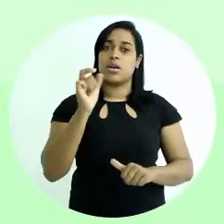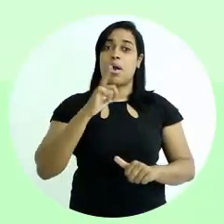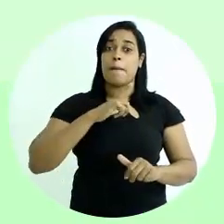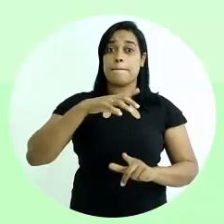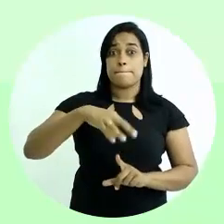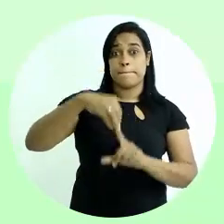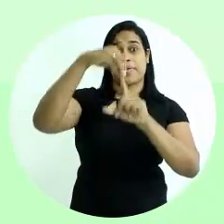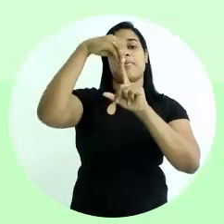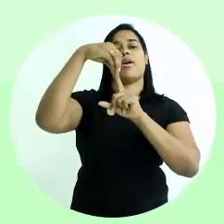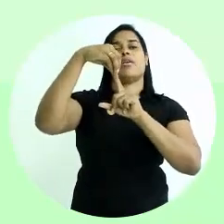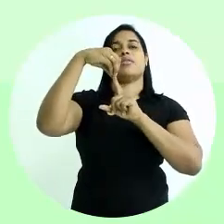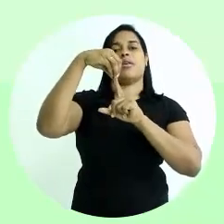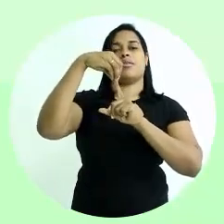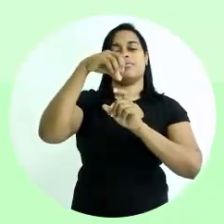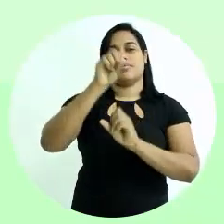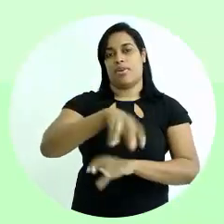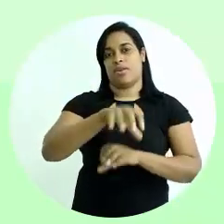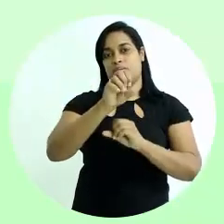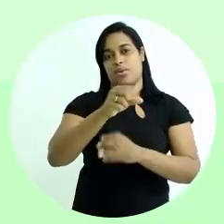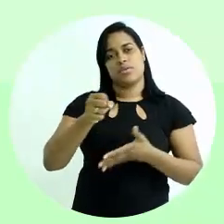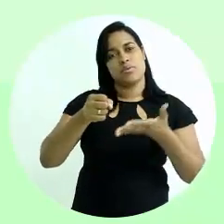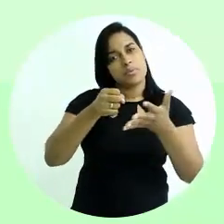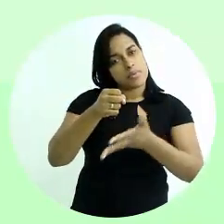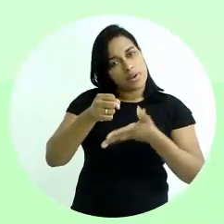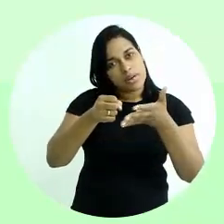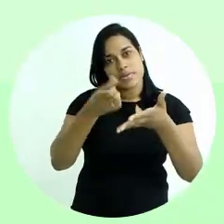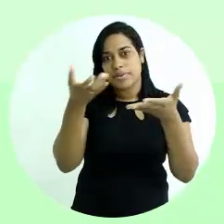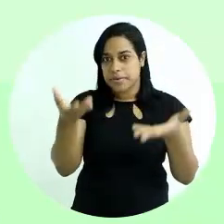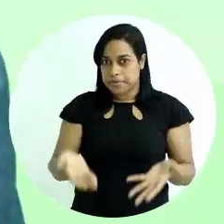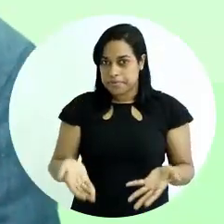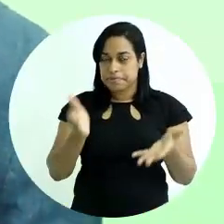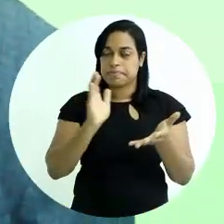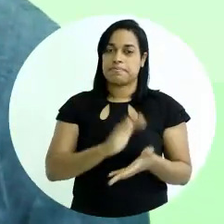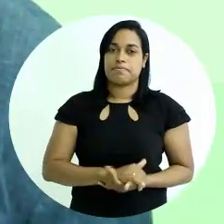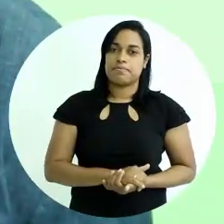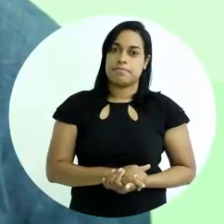ela é a primeira etapa da educação básica